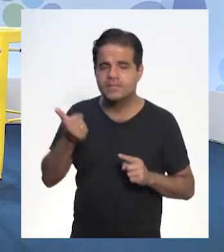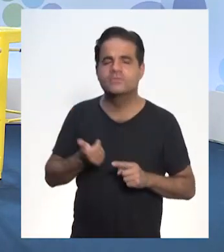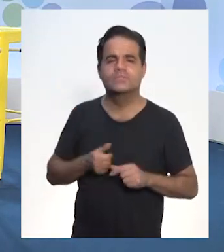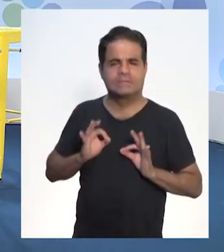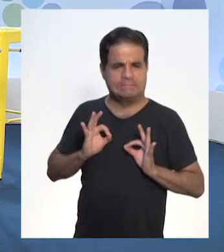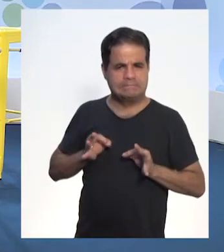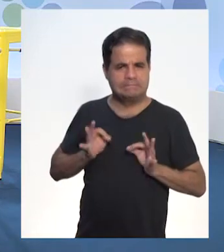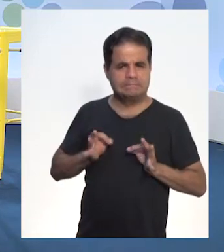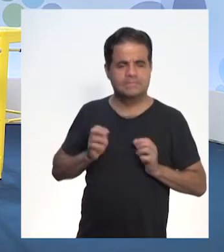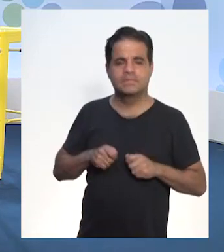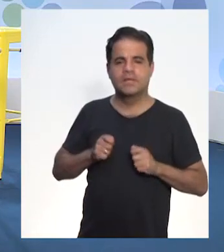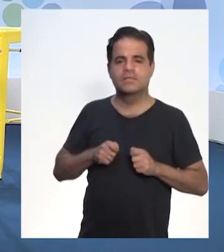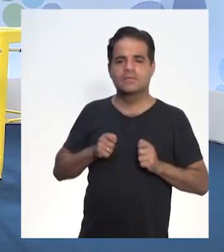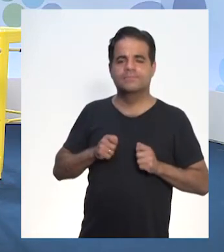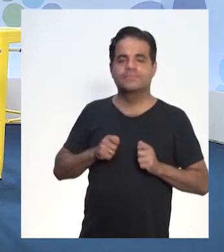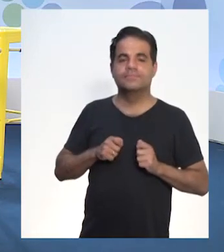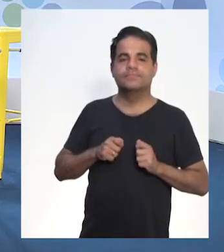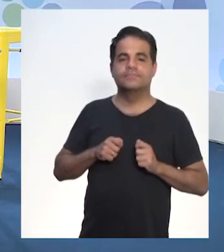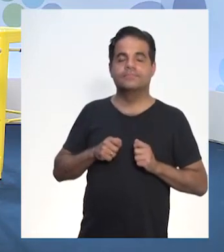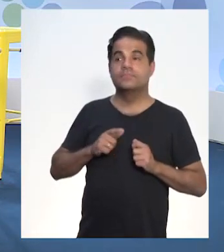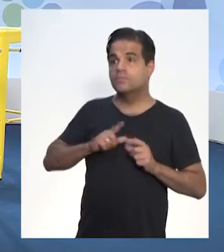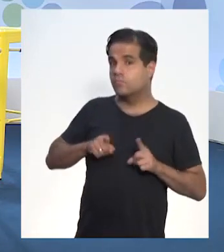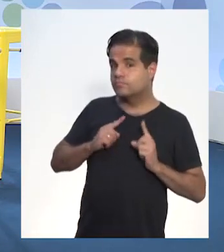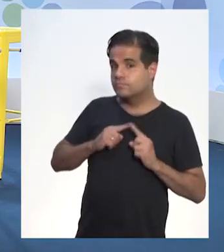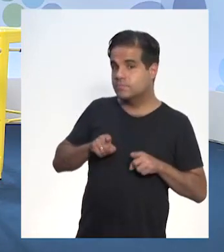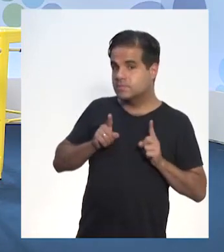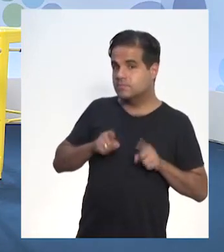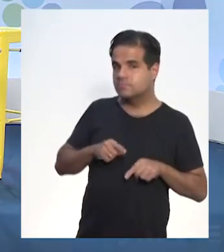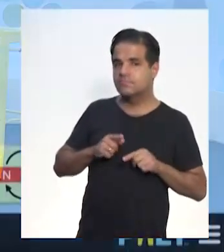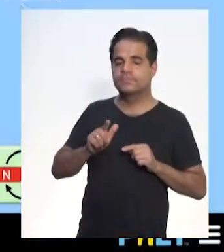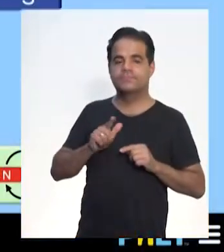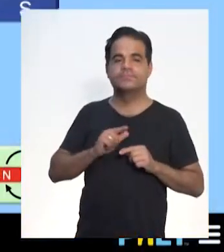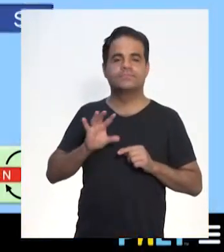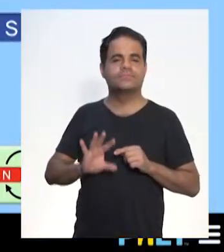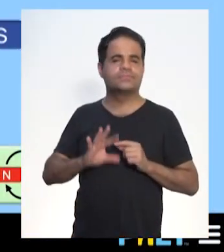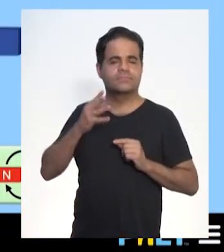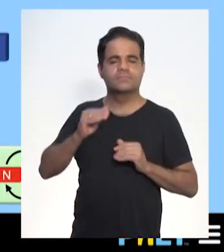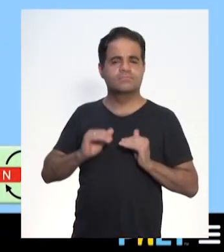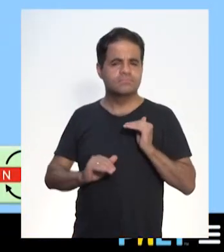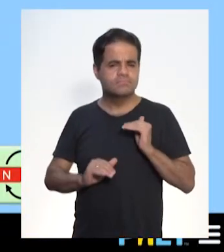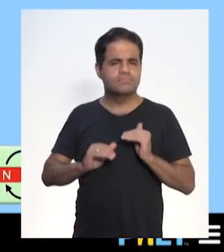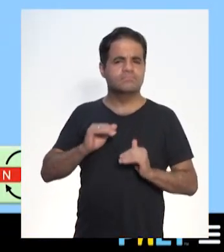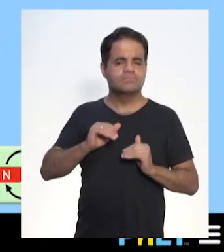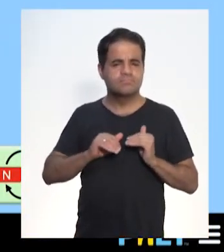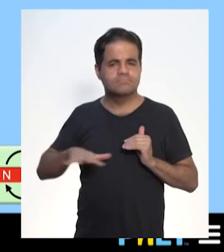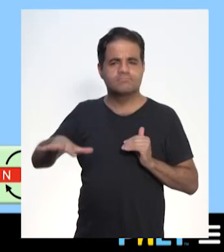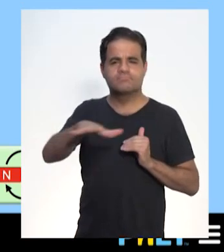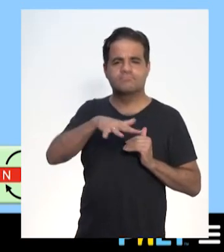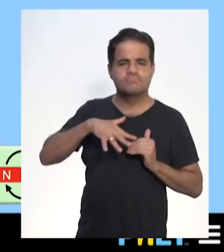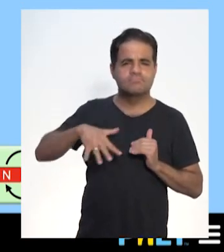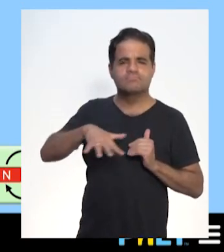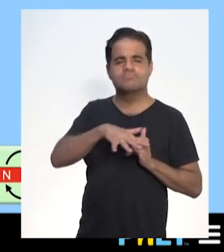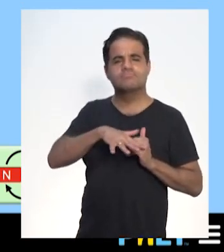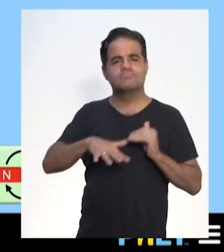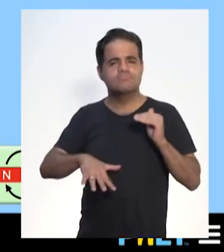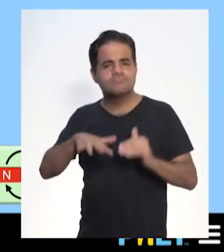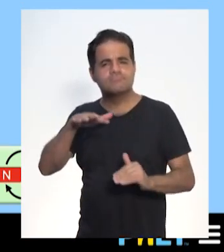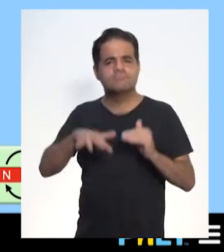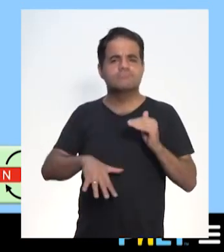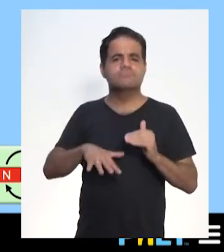né? E aí, ó, o pessoal colocou até uma musiquinha de fundo, ó. O que acontece? Quando a gente vai variando o campo, né? Tem aqui a variação do campo